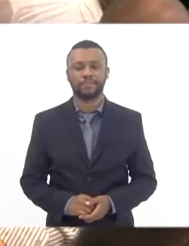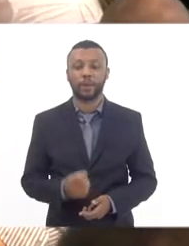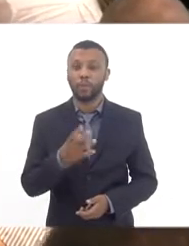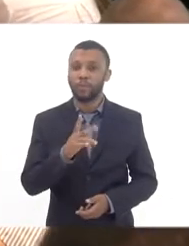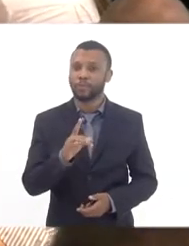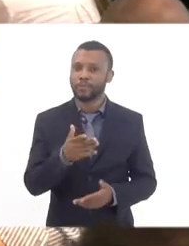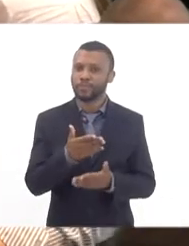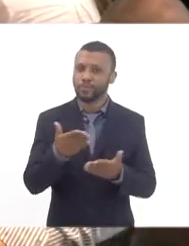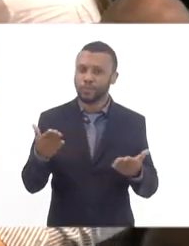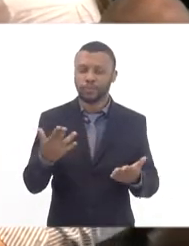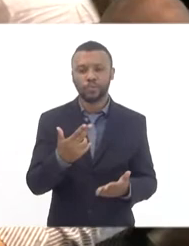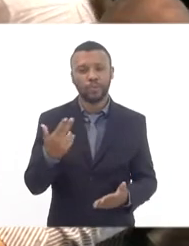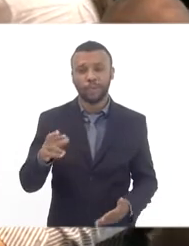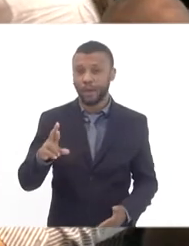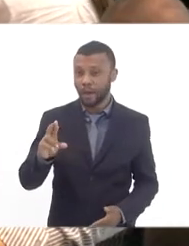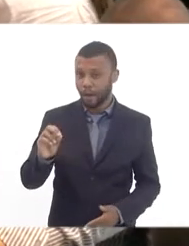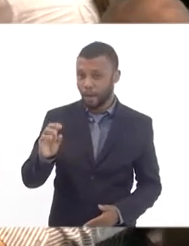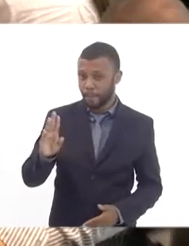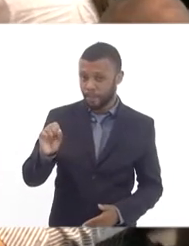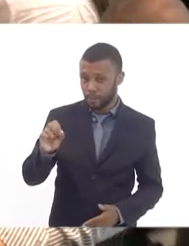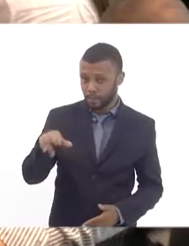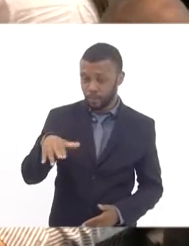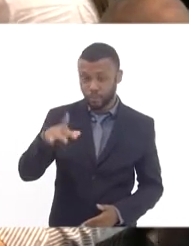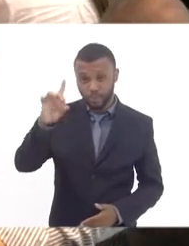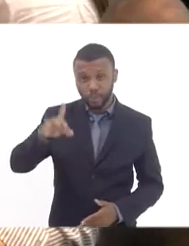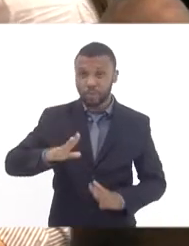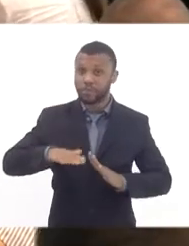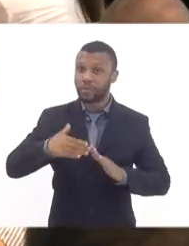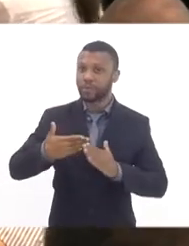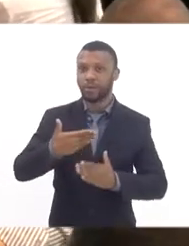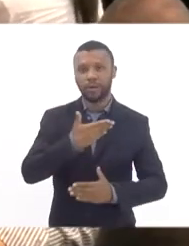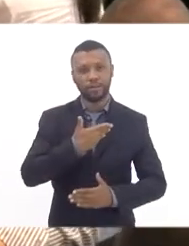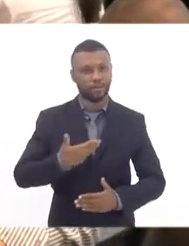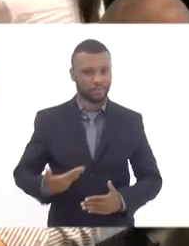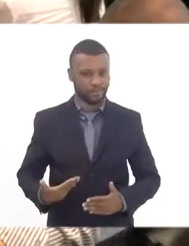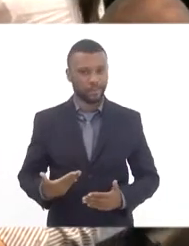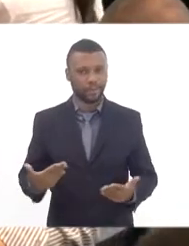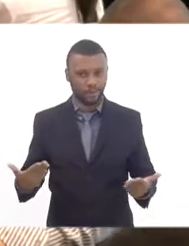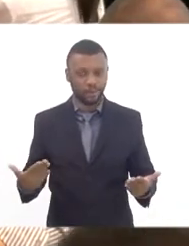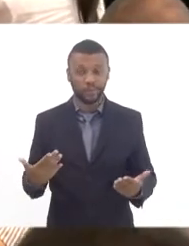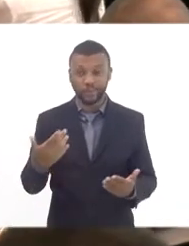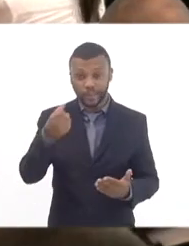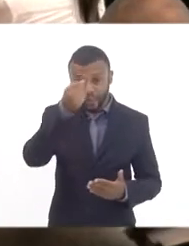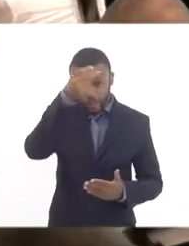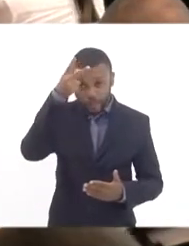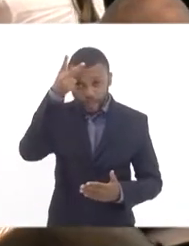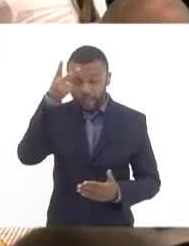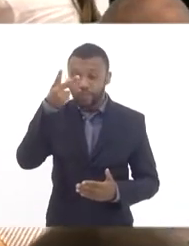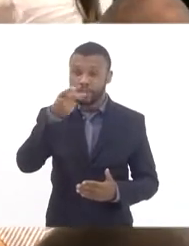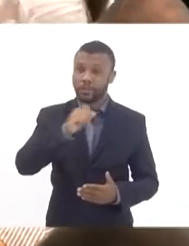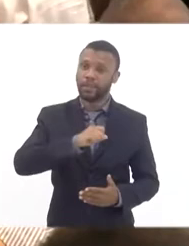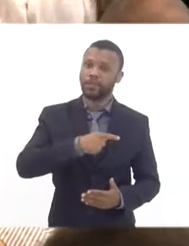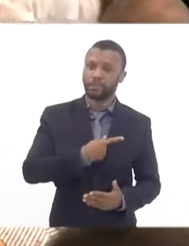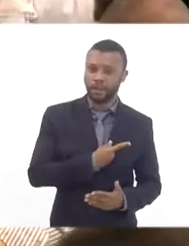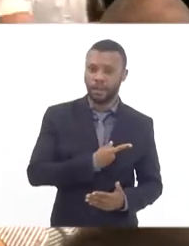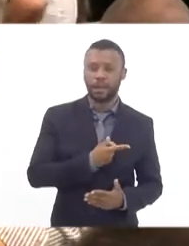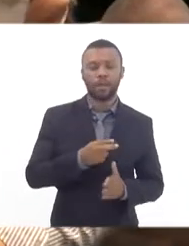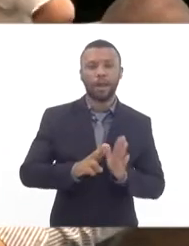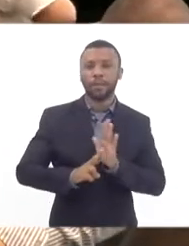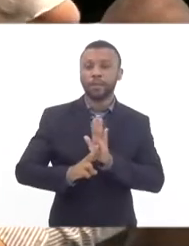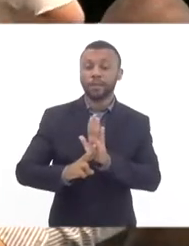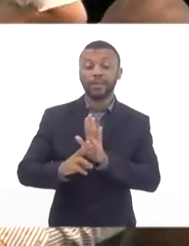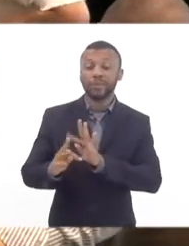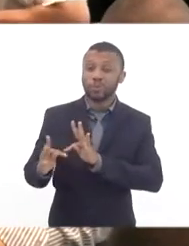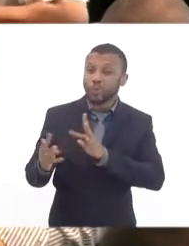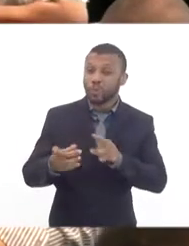nome é Robson Sardinha, eu sou diretor de escola estadual, que é no município de São Gonçalo. Representando todos os diretores